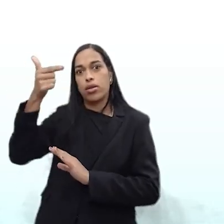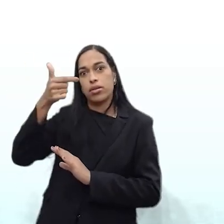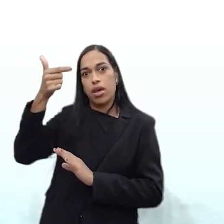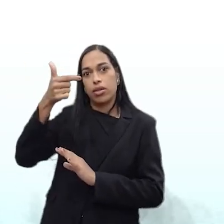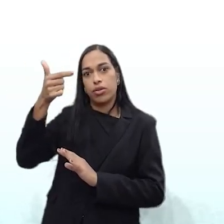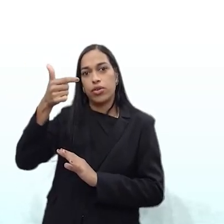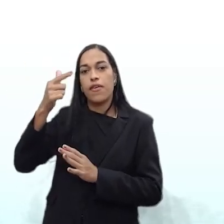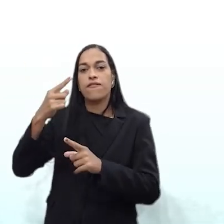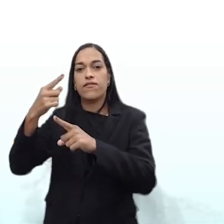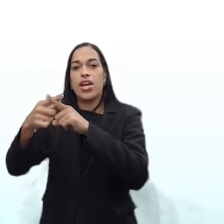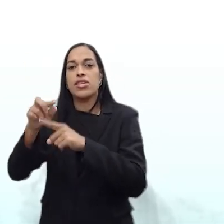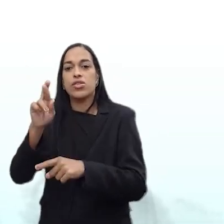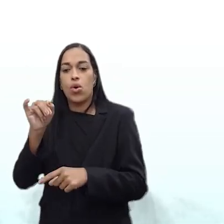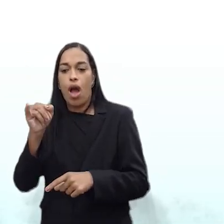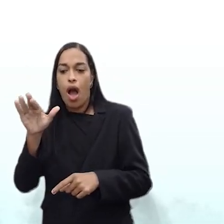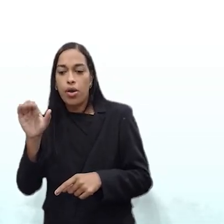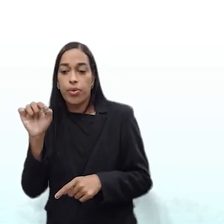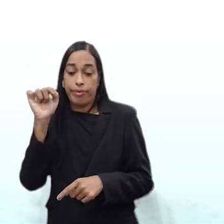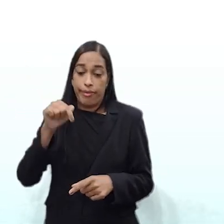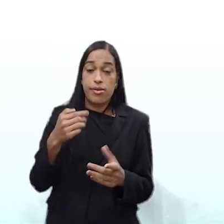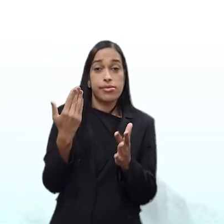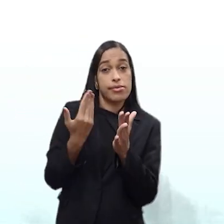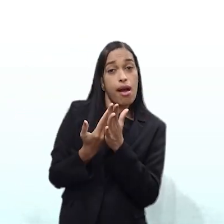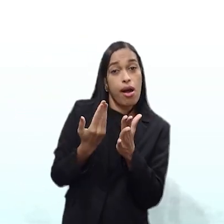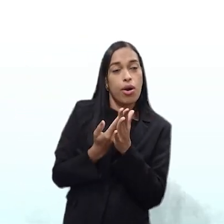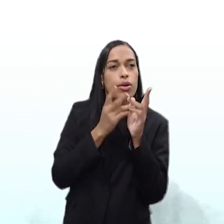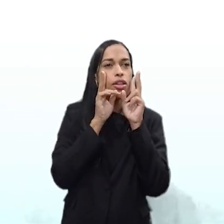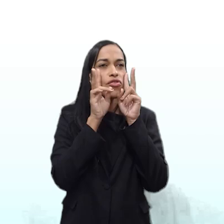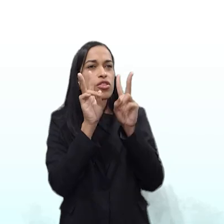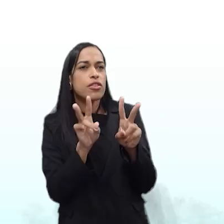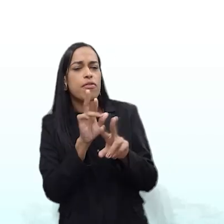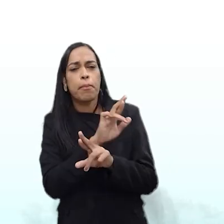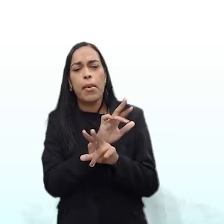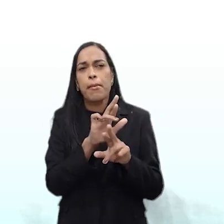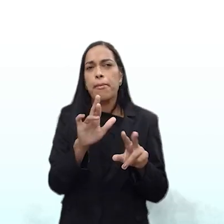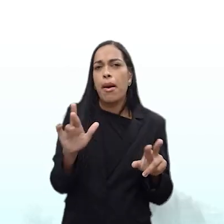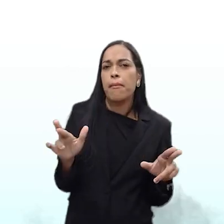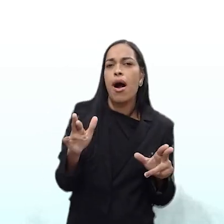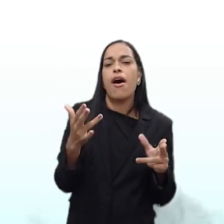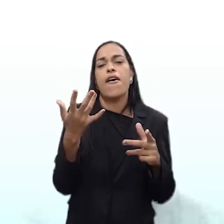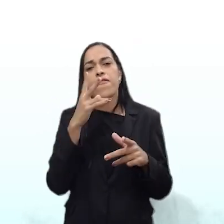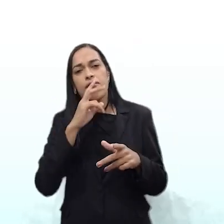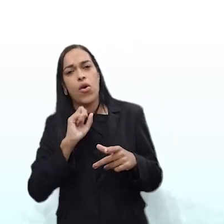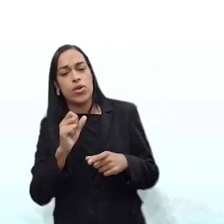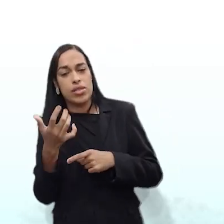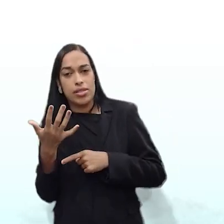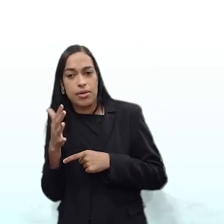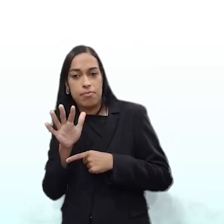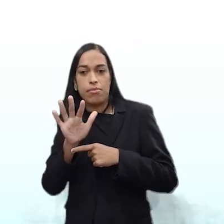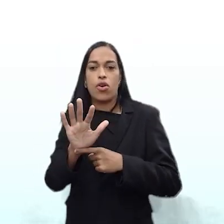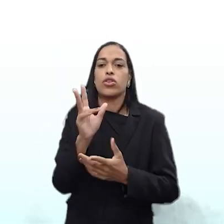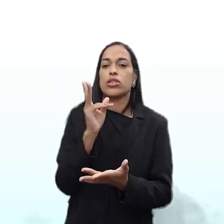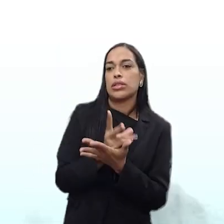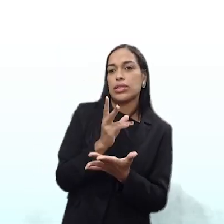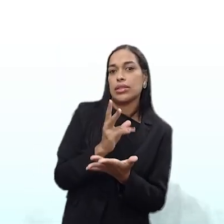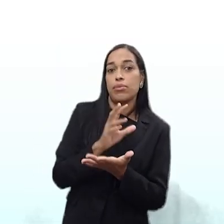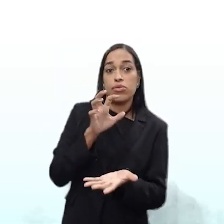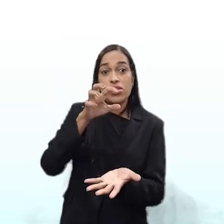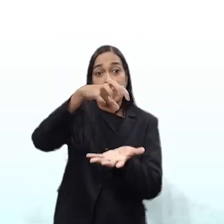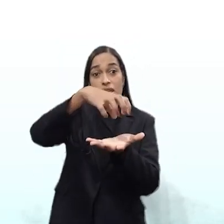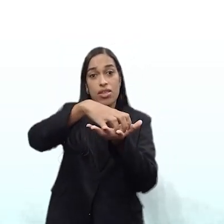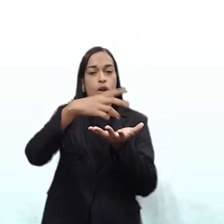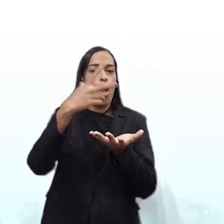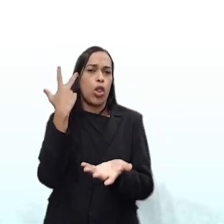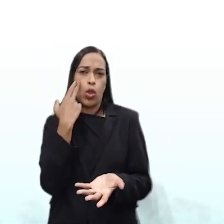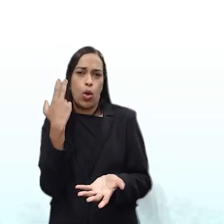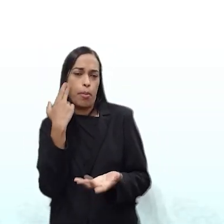nós aprendemos sobre as forças da natureza. Vimos que essas forças são peso, que aponta sempre para o centro, a normal, que não tem fórmula, porque é